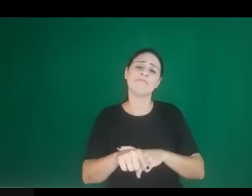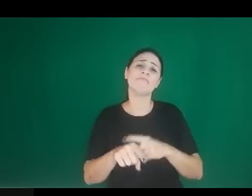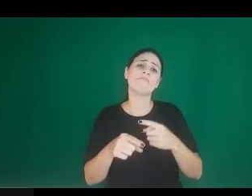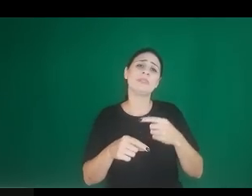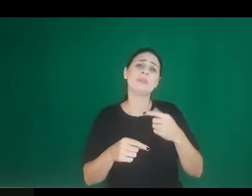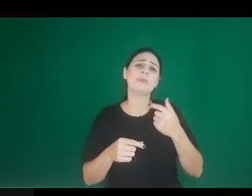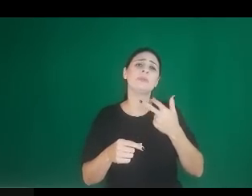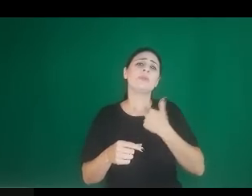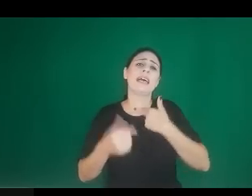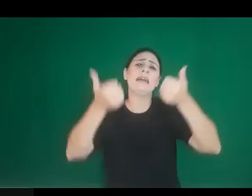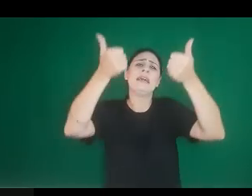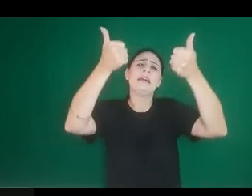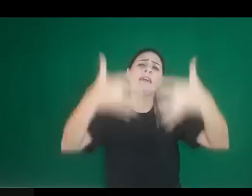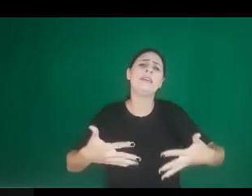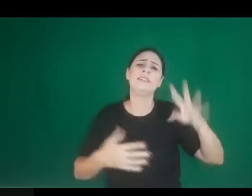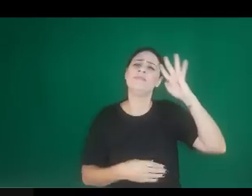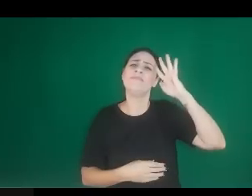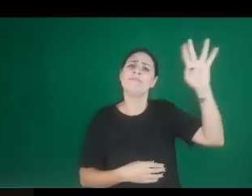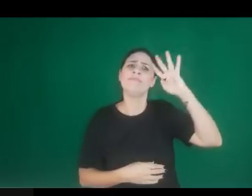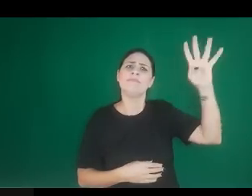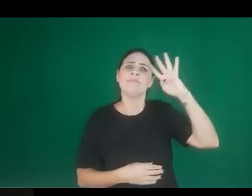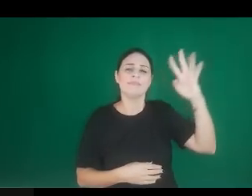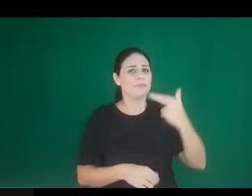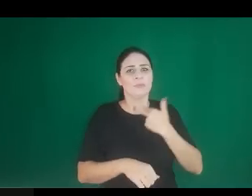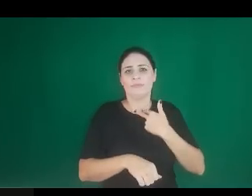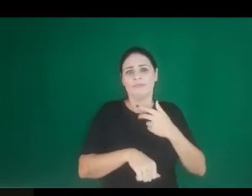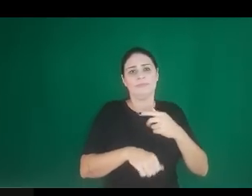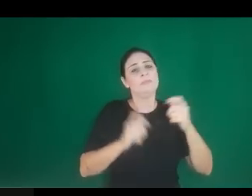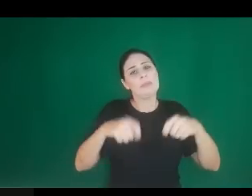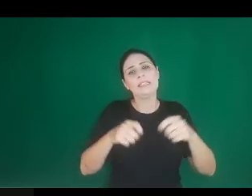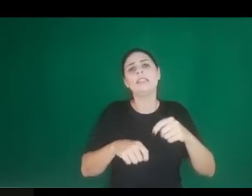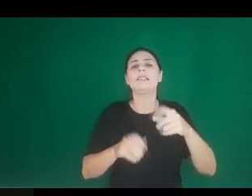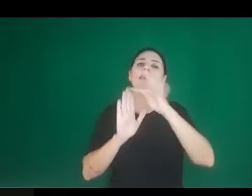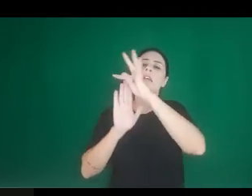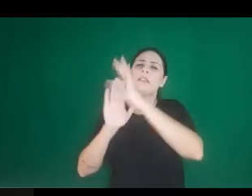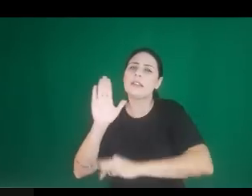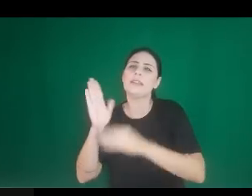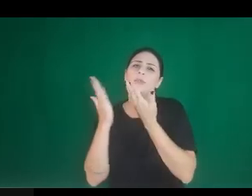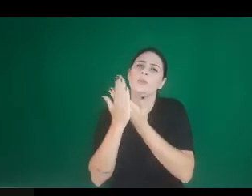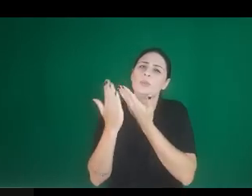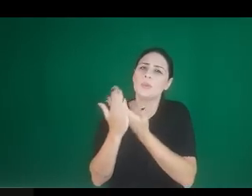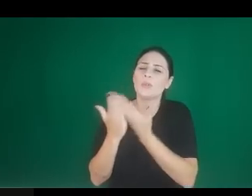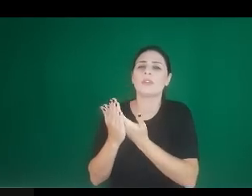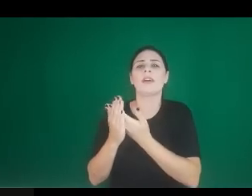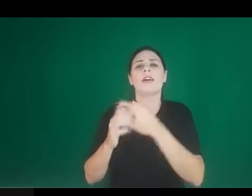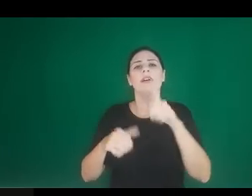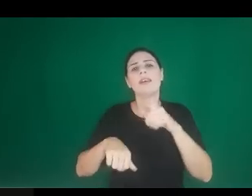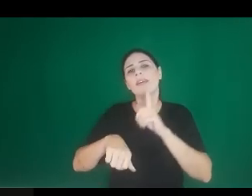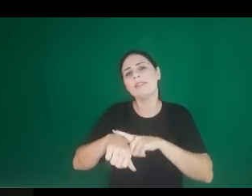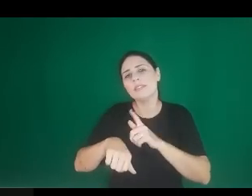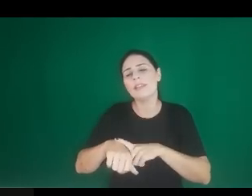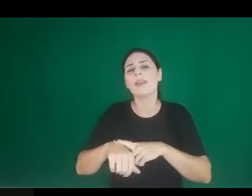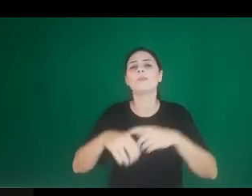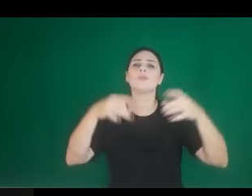tempo que tem, não há uma condição de uma discussão teórica dessa. Discussão teórica, a gente precisa ter um texto estudado, ter